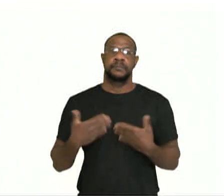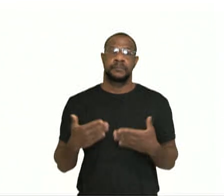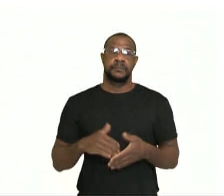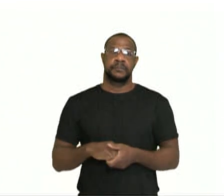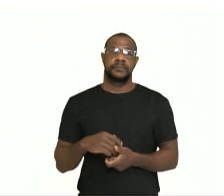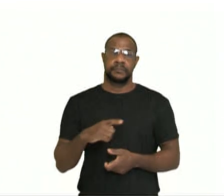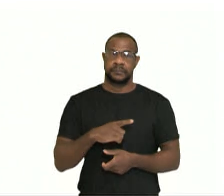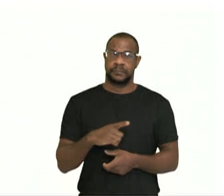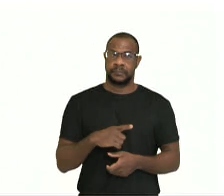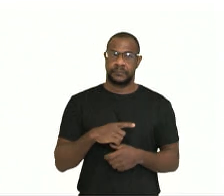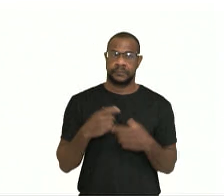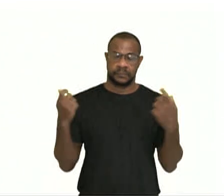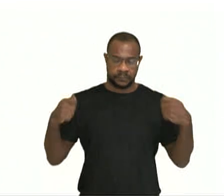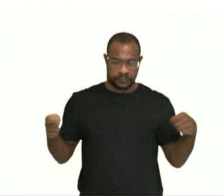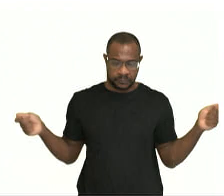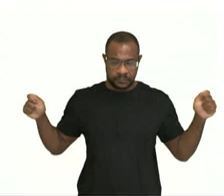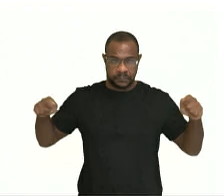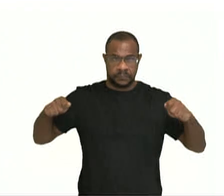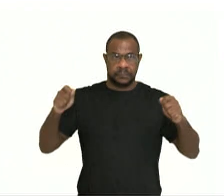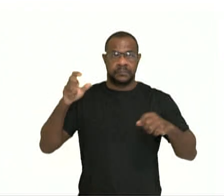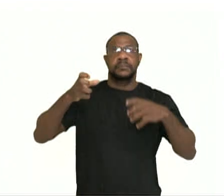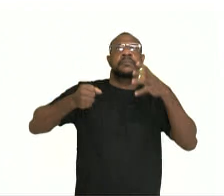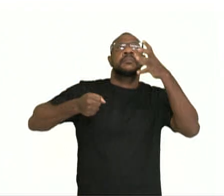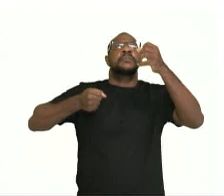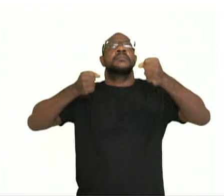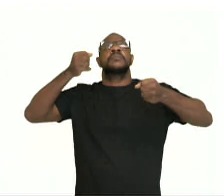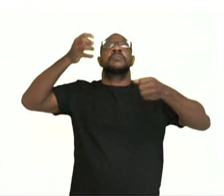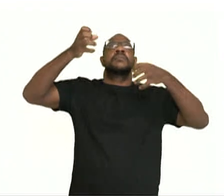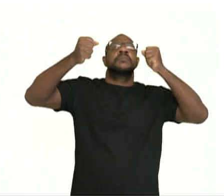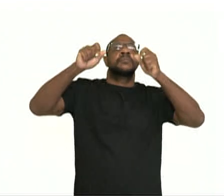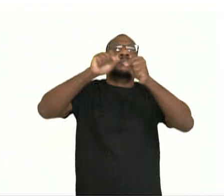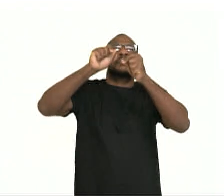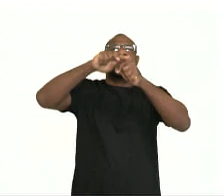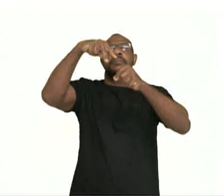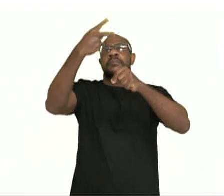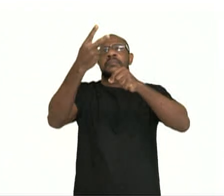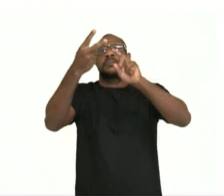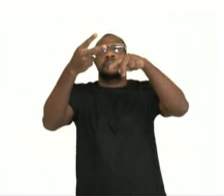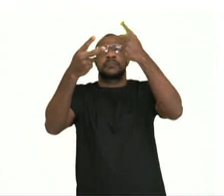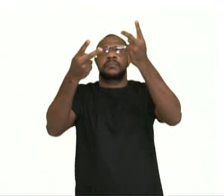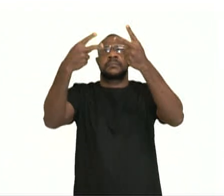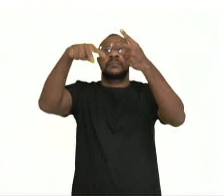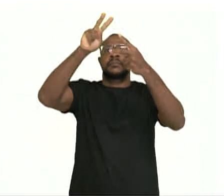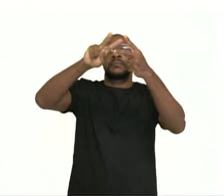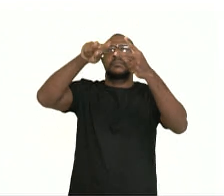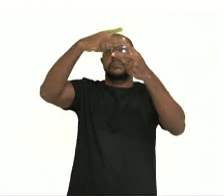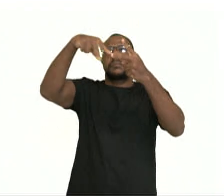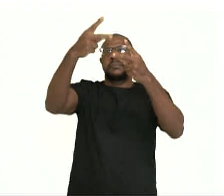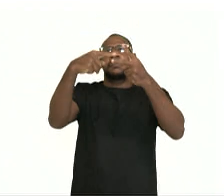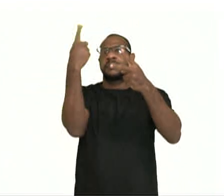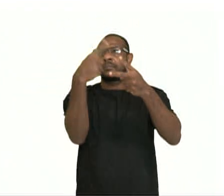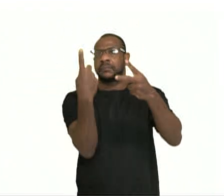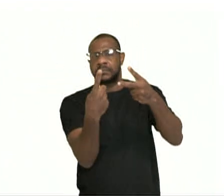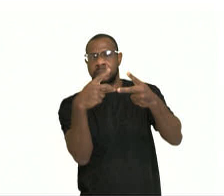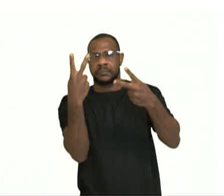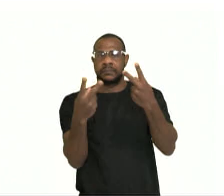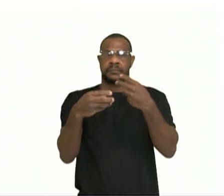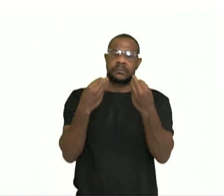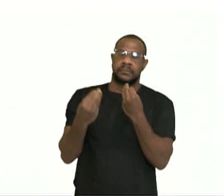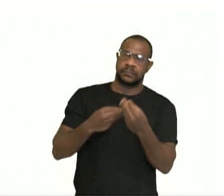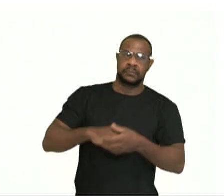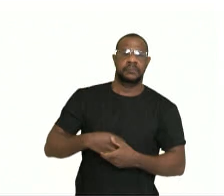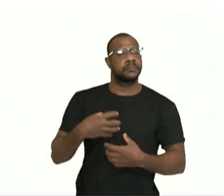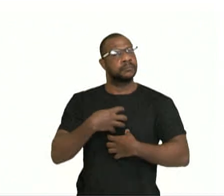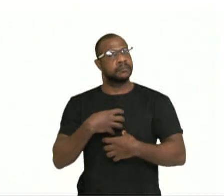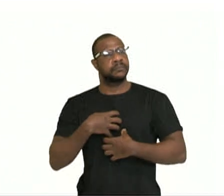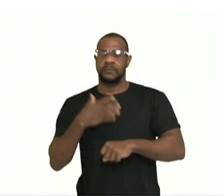qual o acrobata, né, sobe e realiza sua performance, amarrando-se, enrolando, girando através de, né,